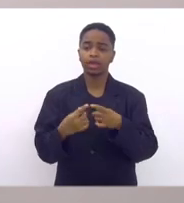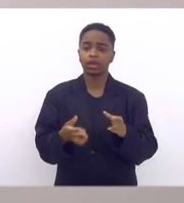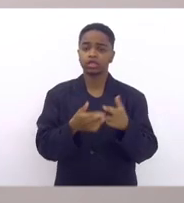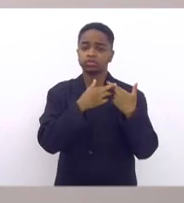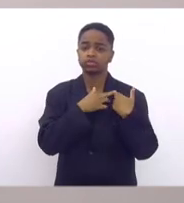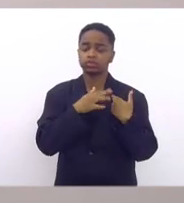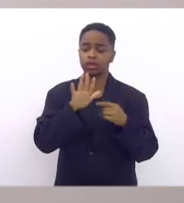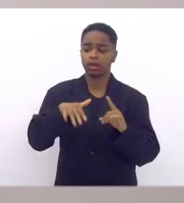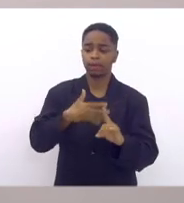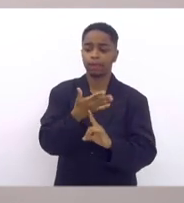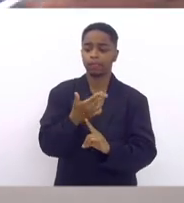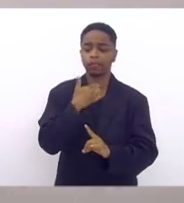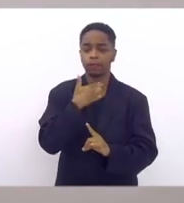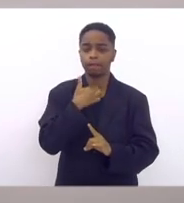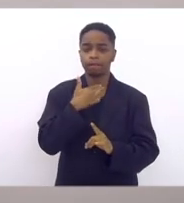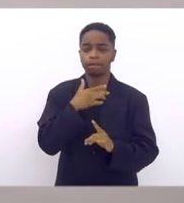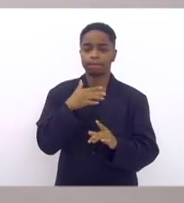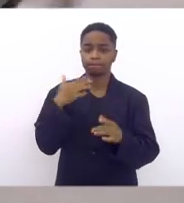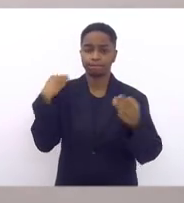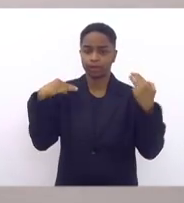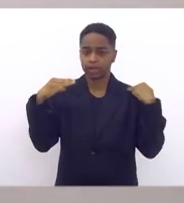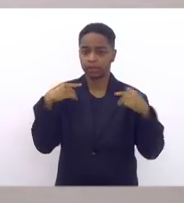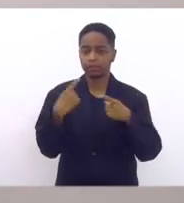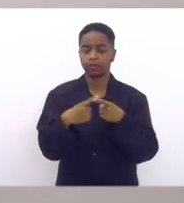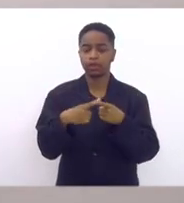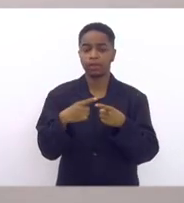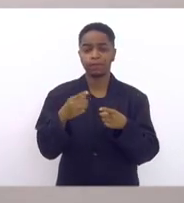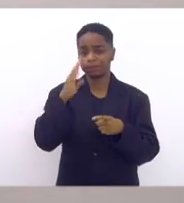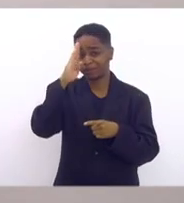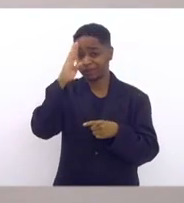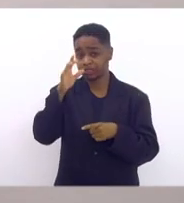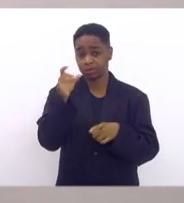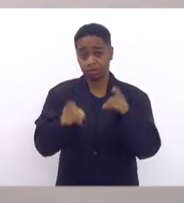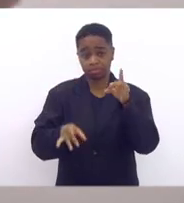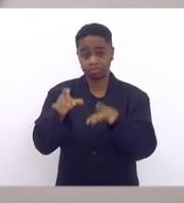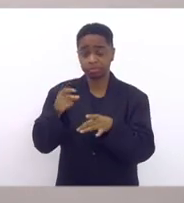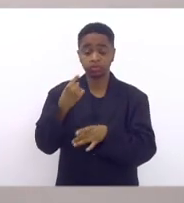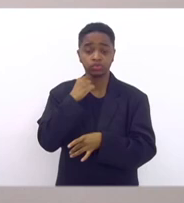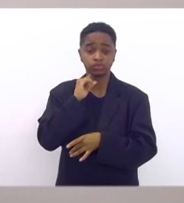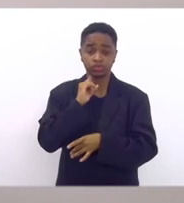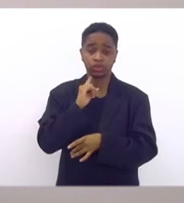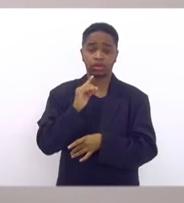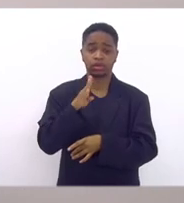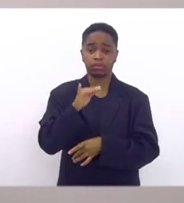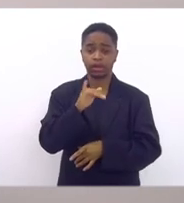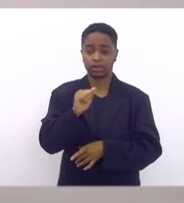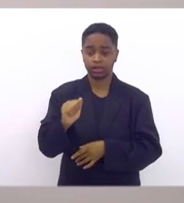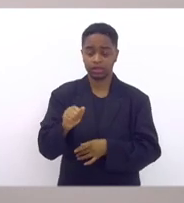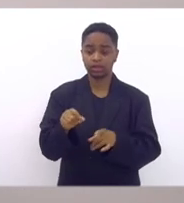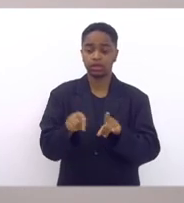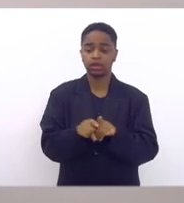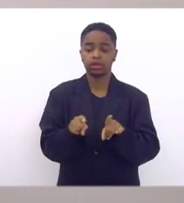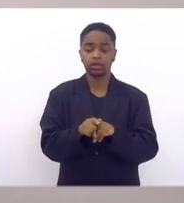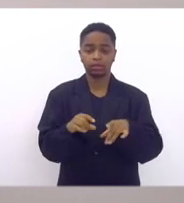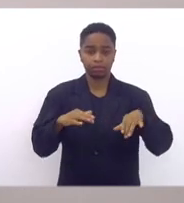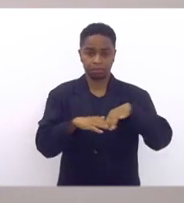Marinha em nenhum caso porque a marinha é uma das principais poluidores da Baí de Guanabara o da marinha é